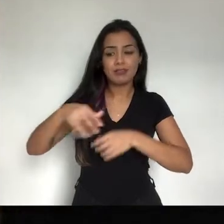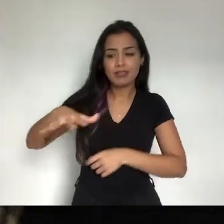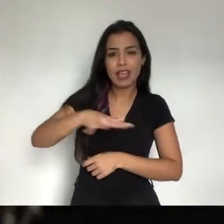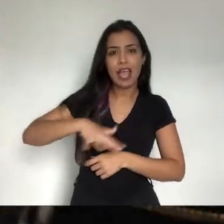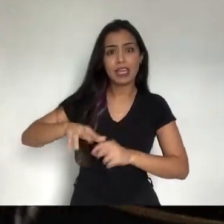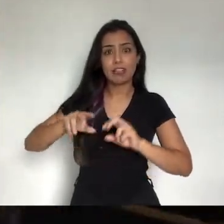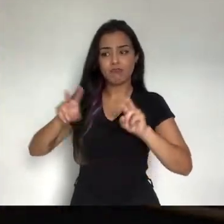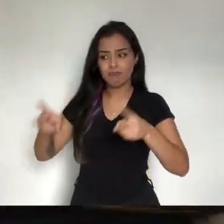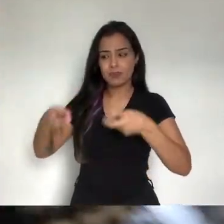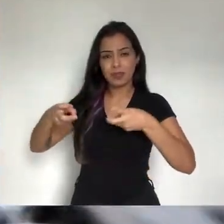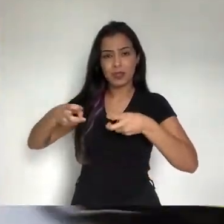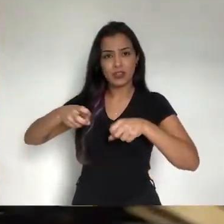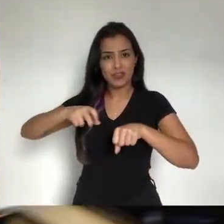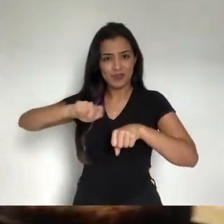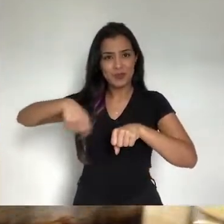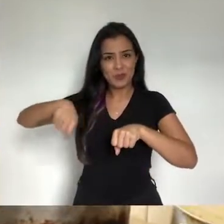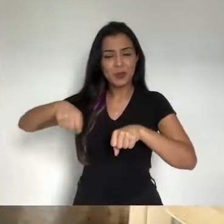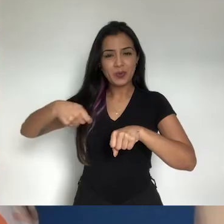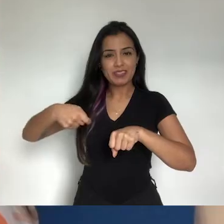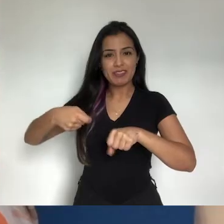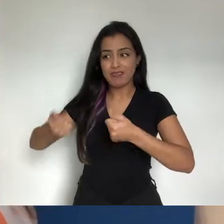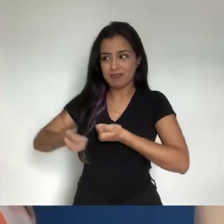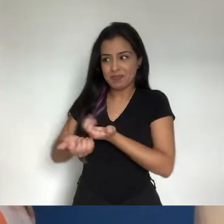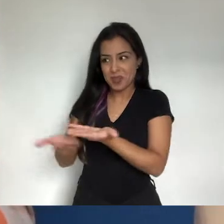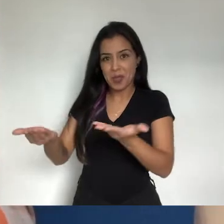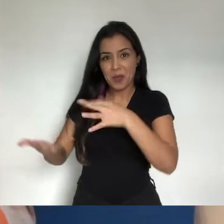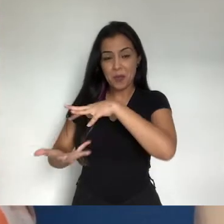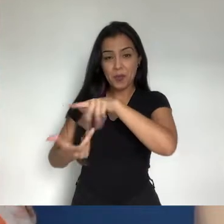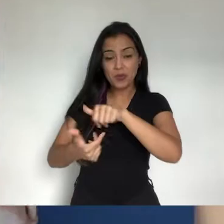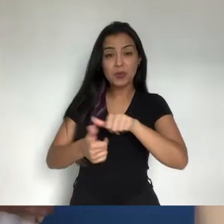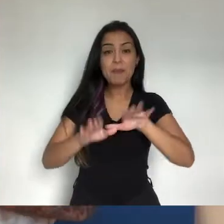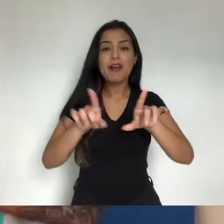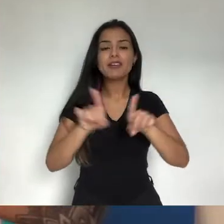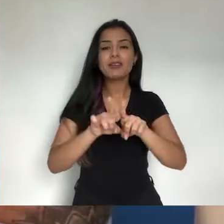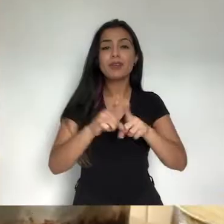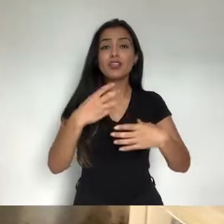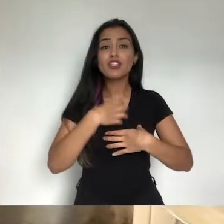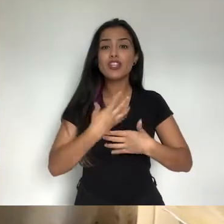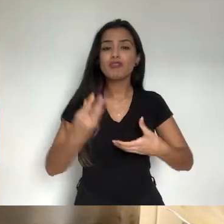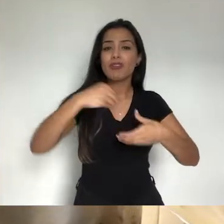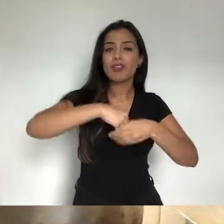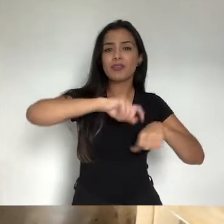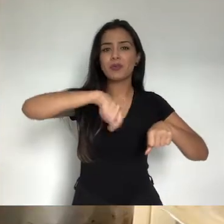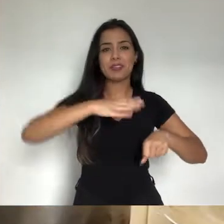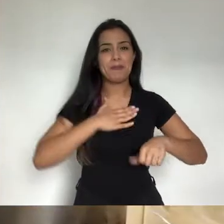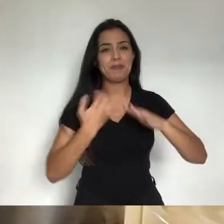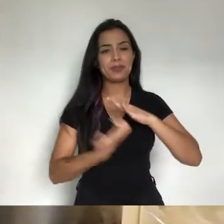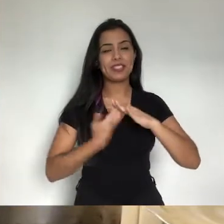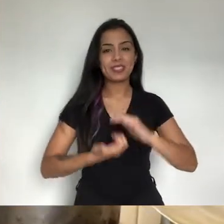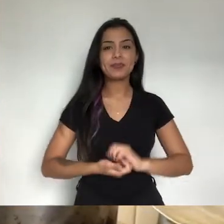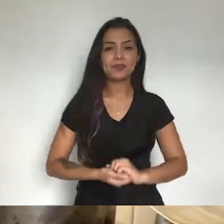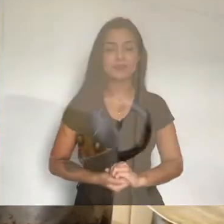dentro dessa perspectiva da cozinha oferecer ao mundo e do que eu faço dentro da minha cozinha